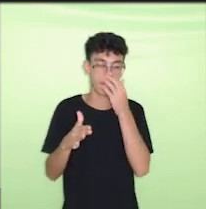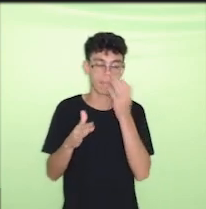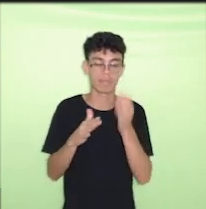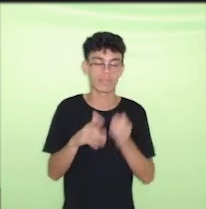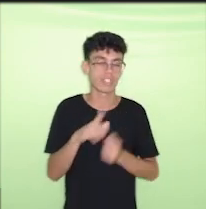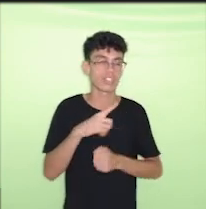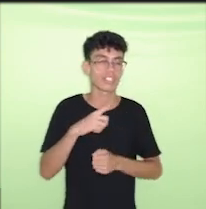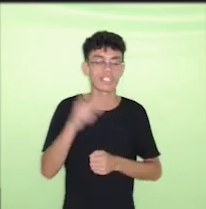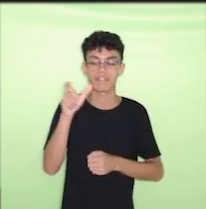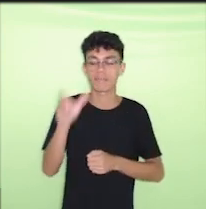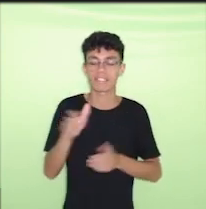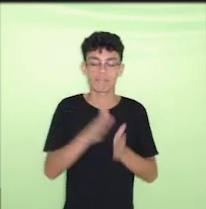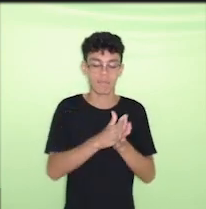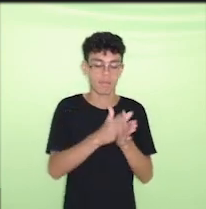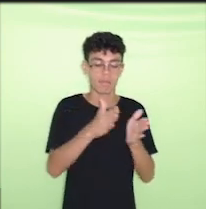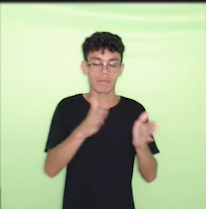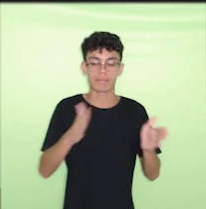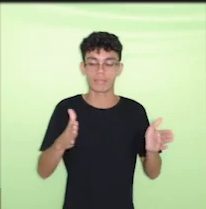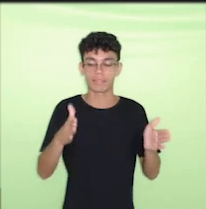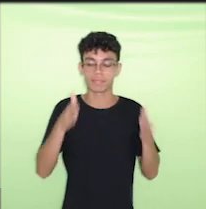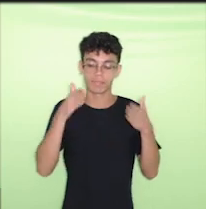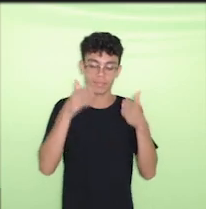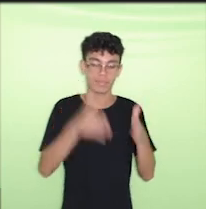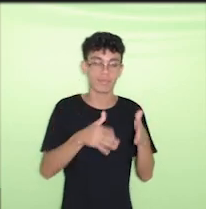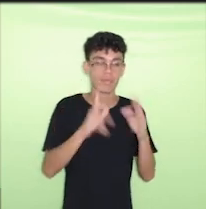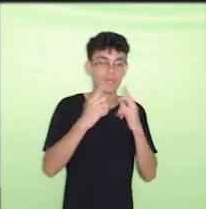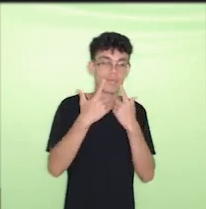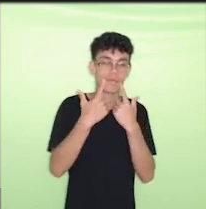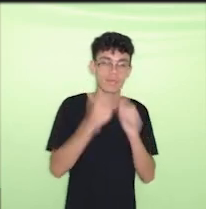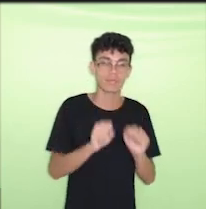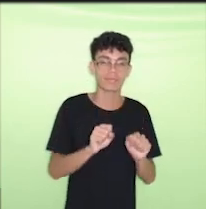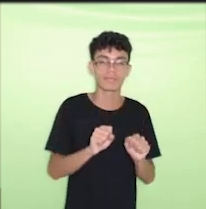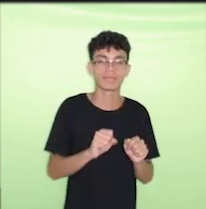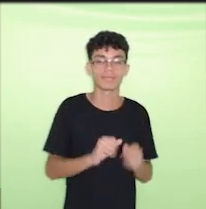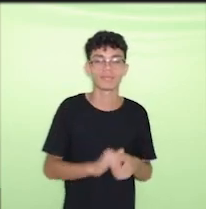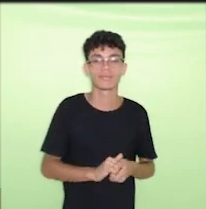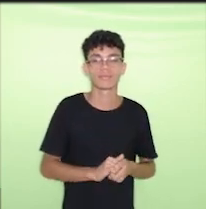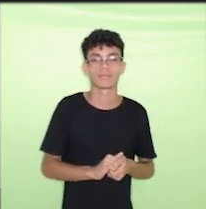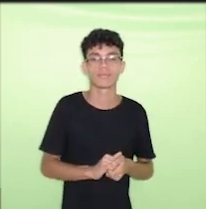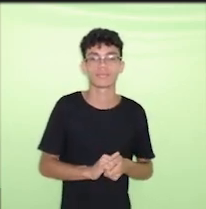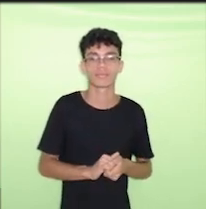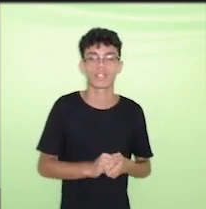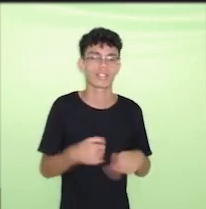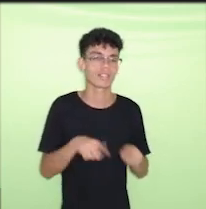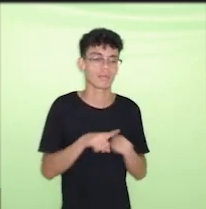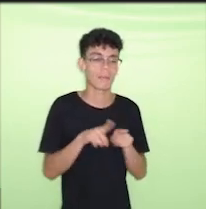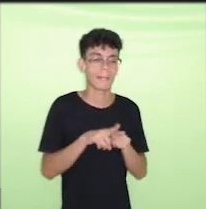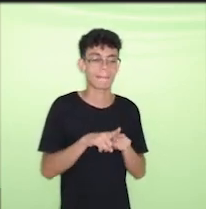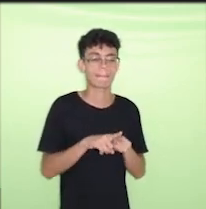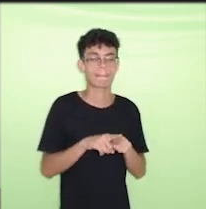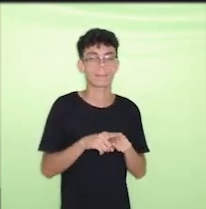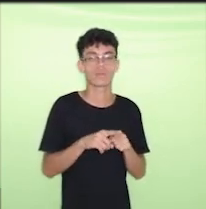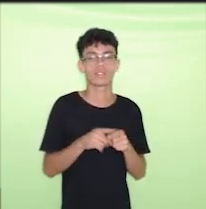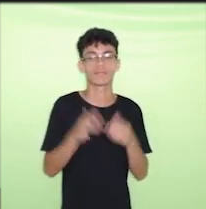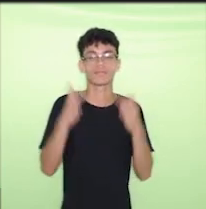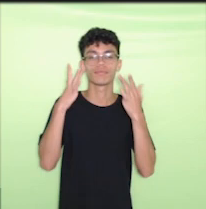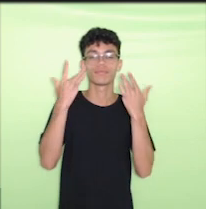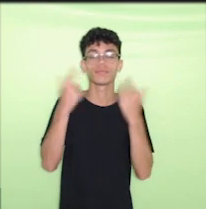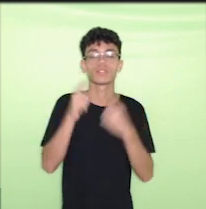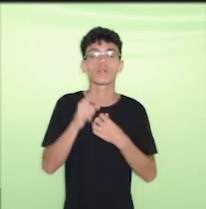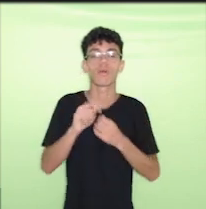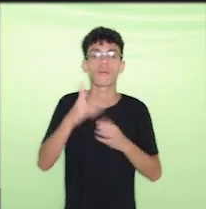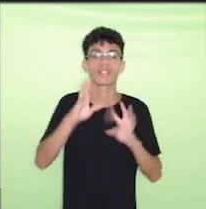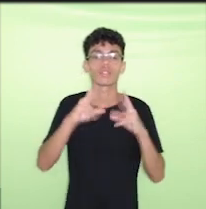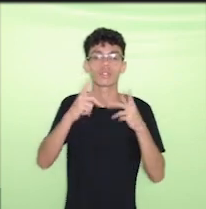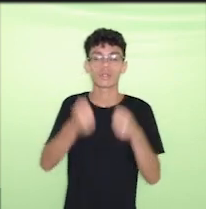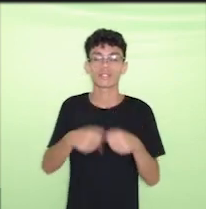períodos em que ela se debruçava sobre uma linguagem, e E também no caso das peças, quase